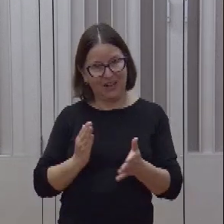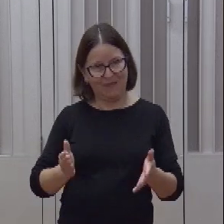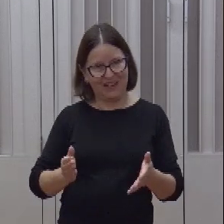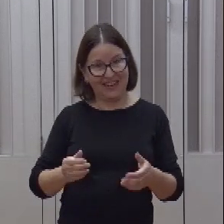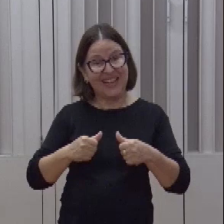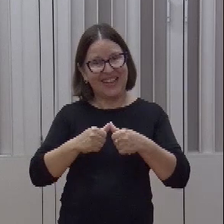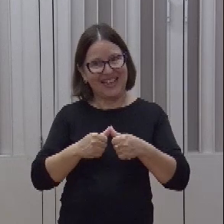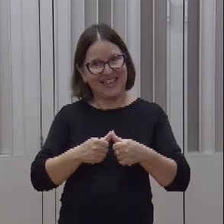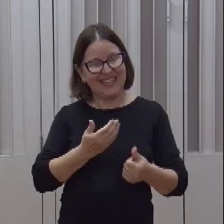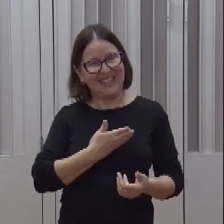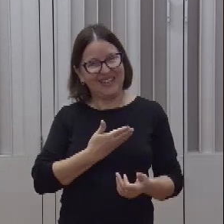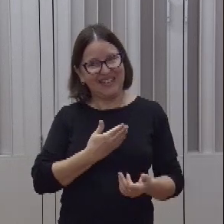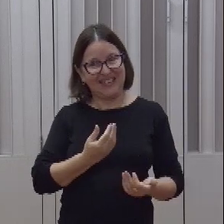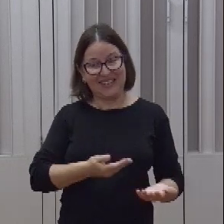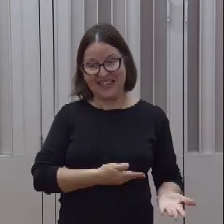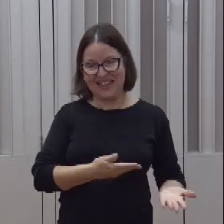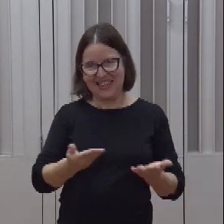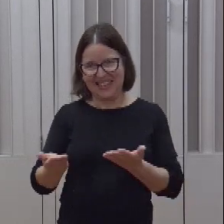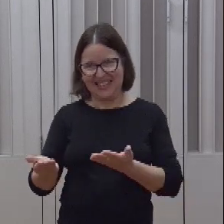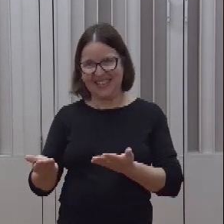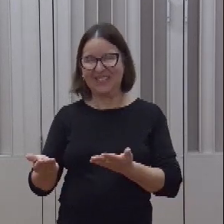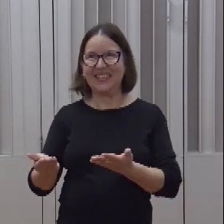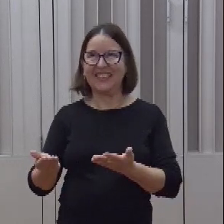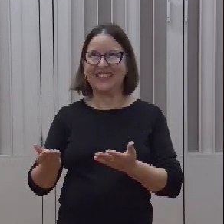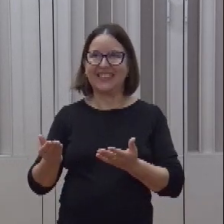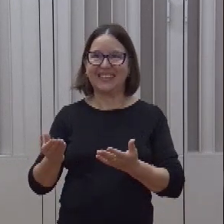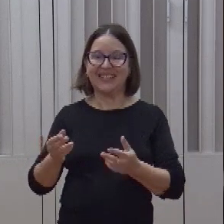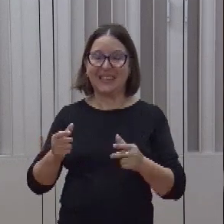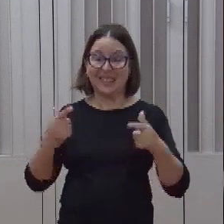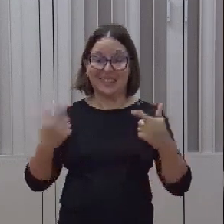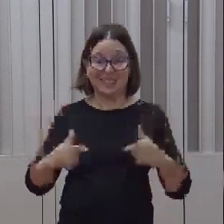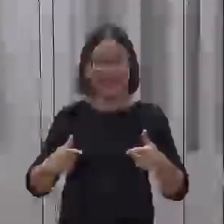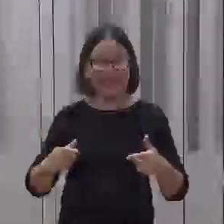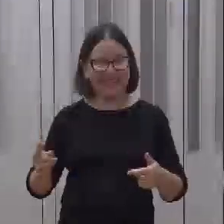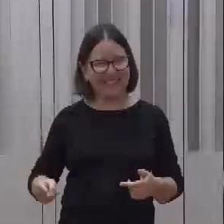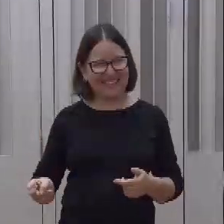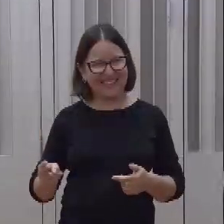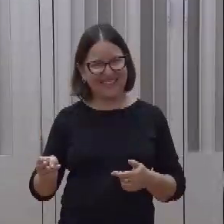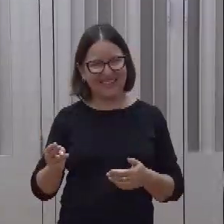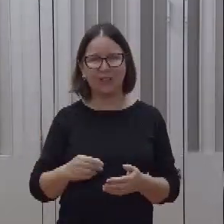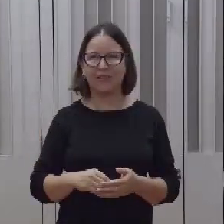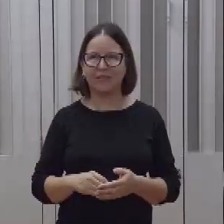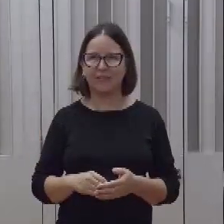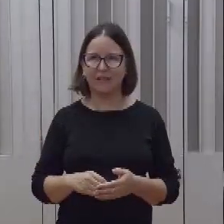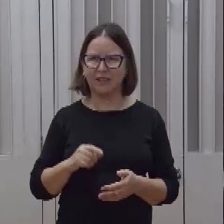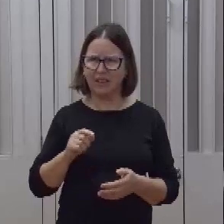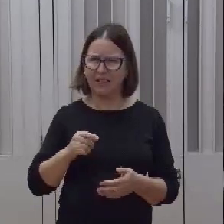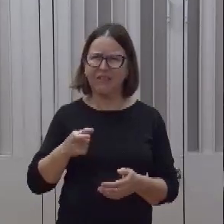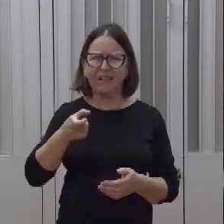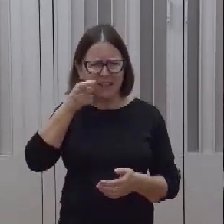esses amigos vos recebam nos tabernáculos eternos. Você prestou atenção nesse versículo?